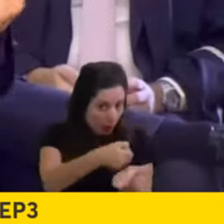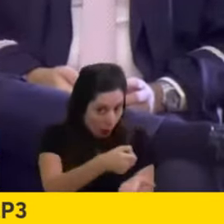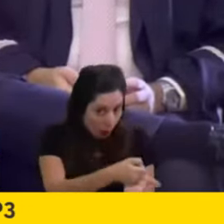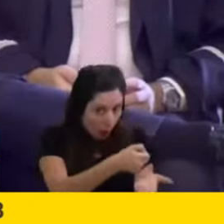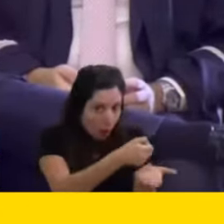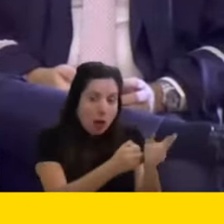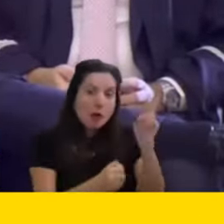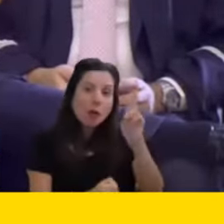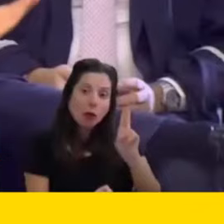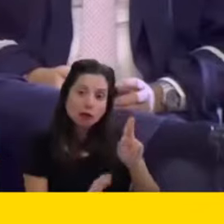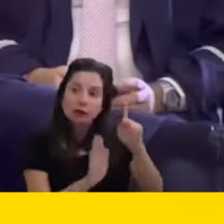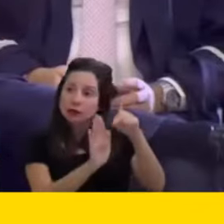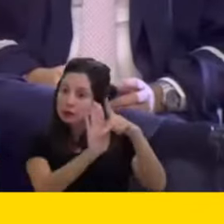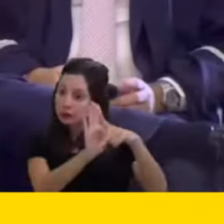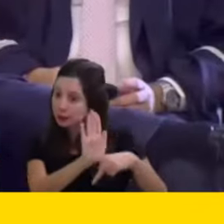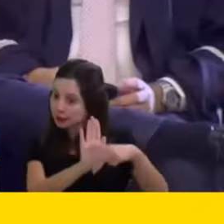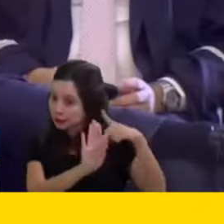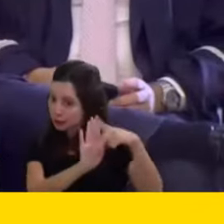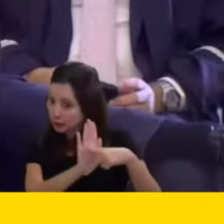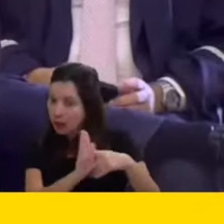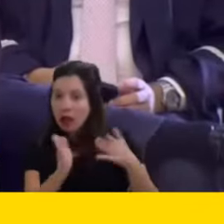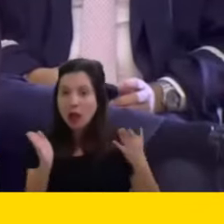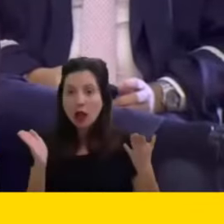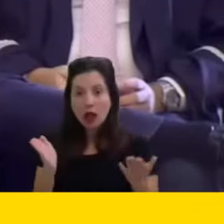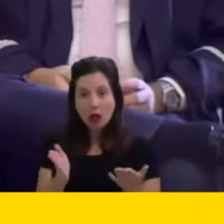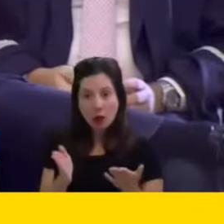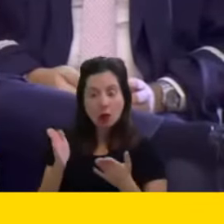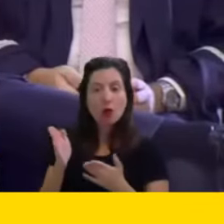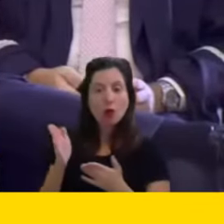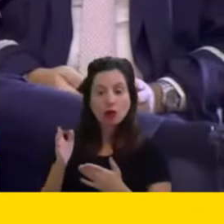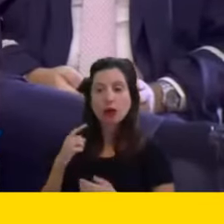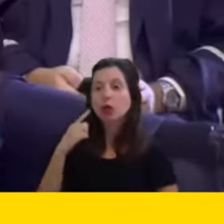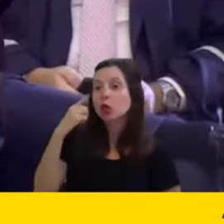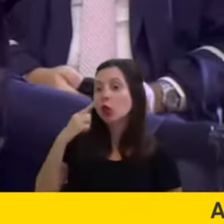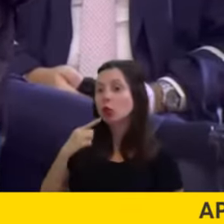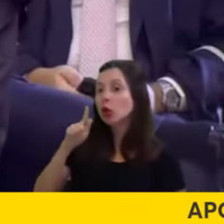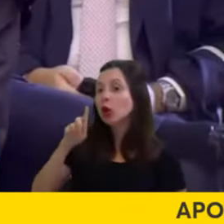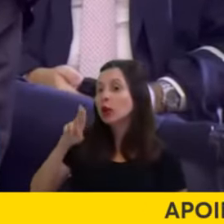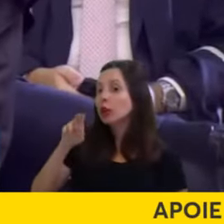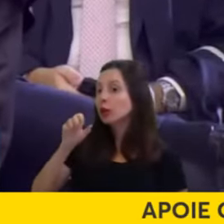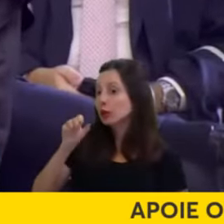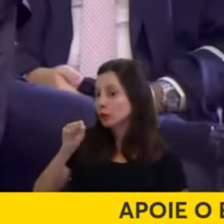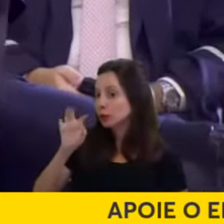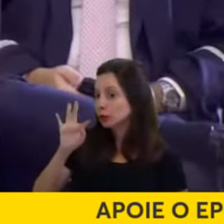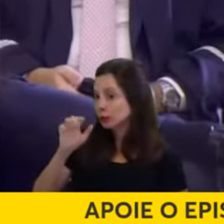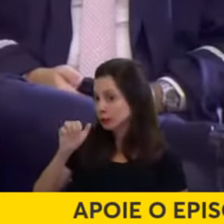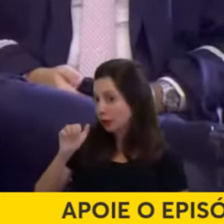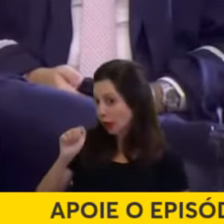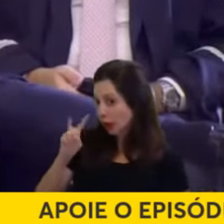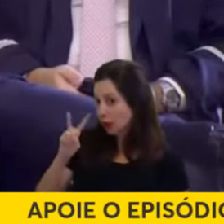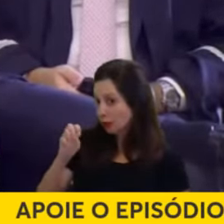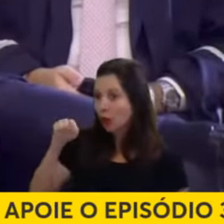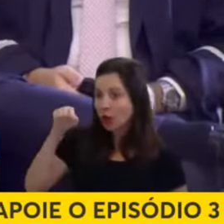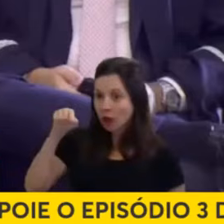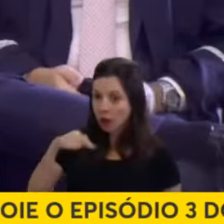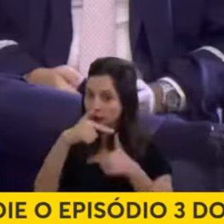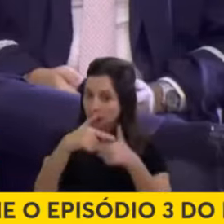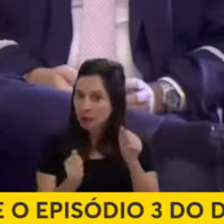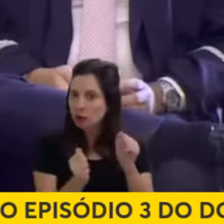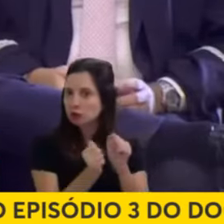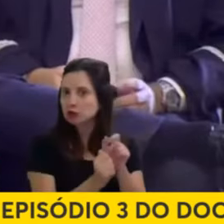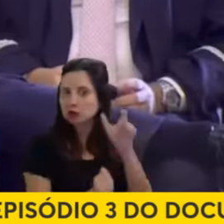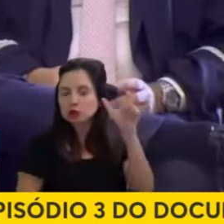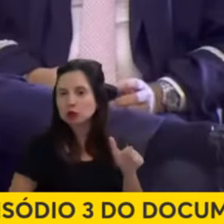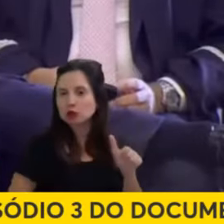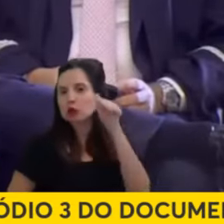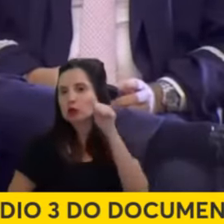utilizar na campanha tanto quanto o Dr Gustavo Pois somos sócio do mesmo escritório também foi advogado da Senadora Celma ruto e lá qual que foram as provas que